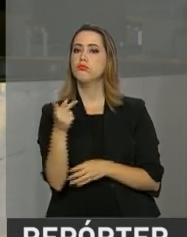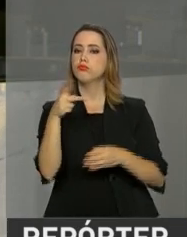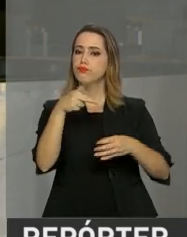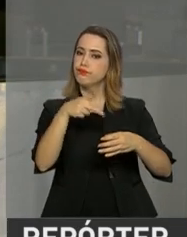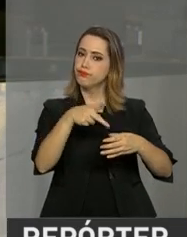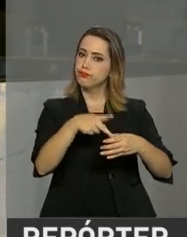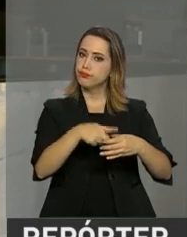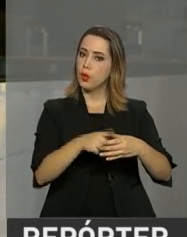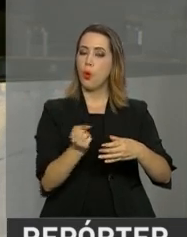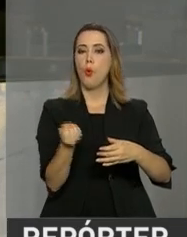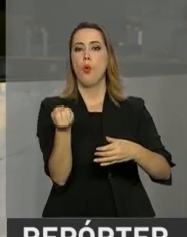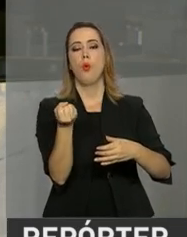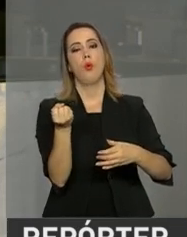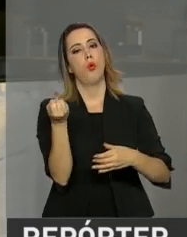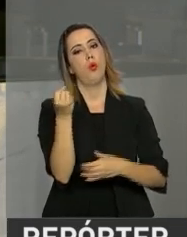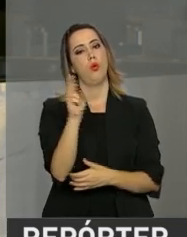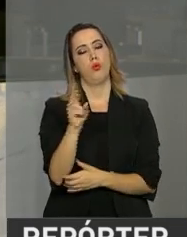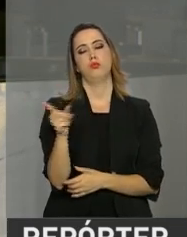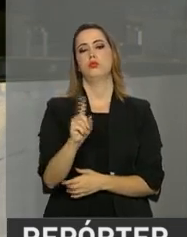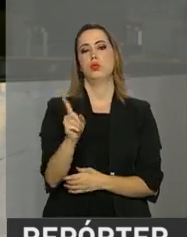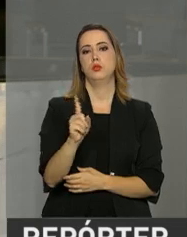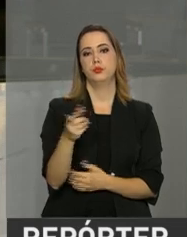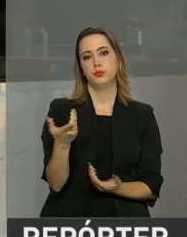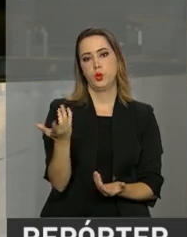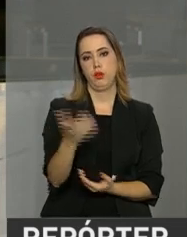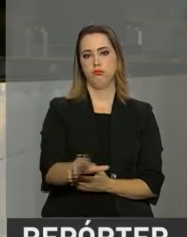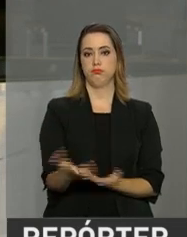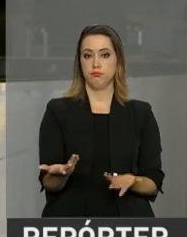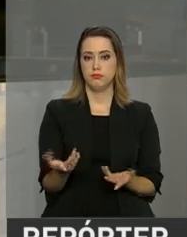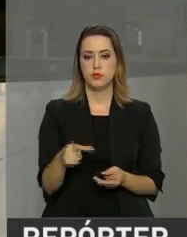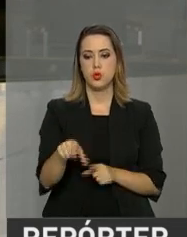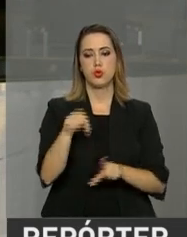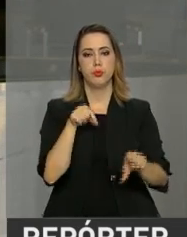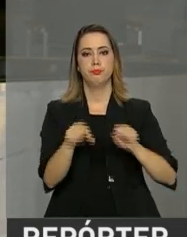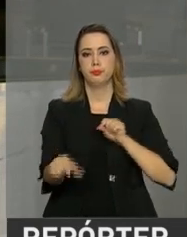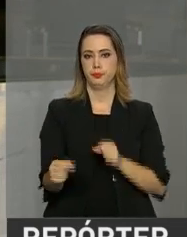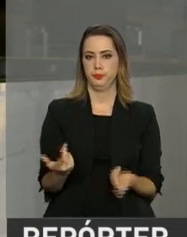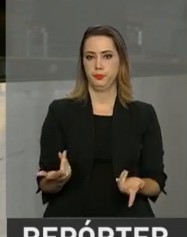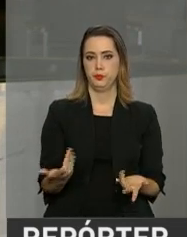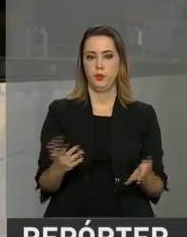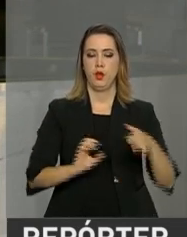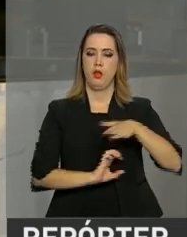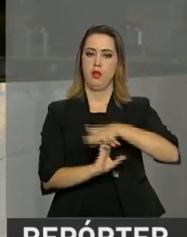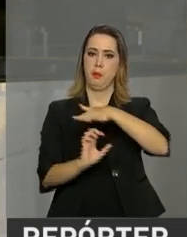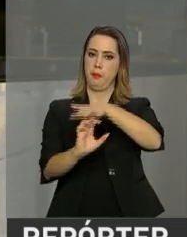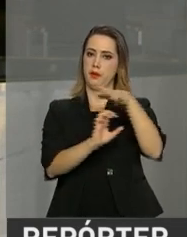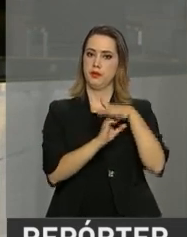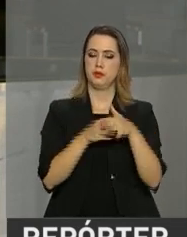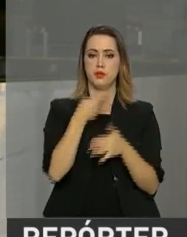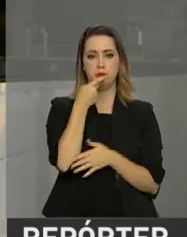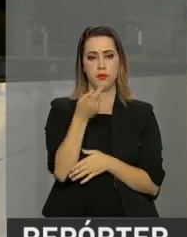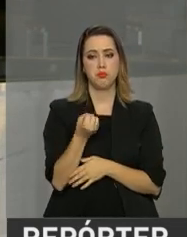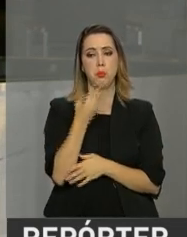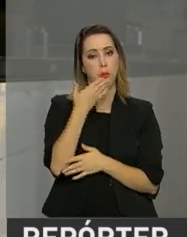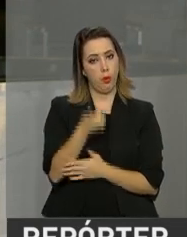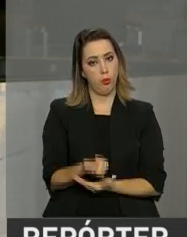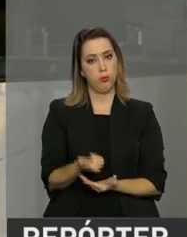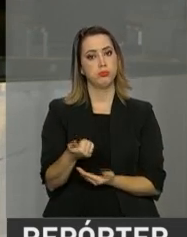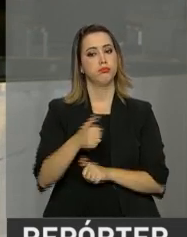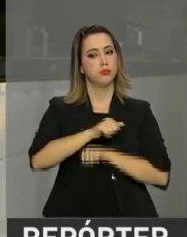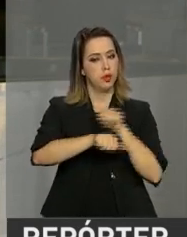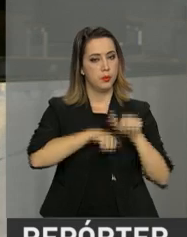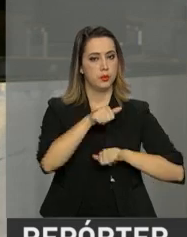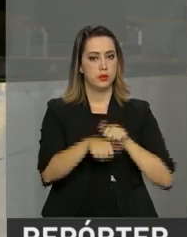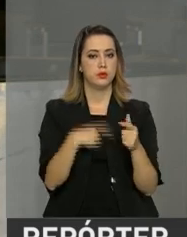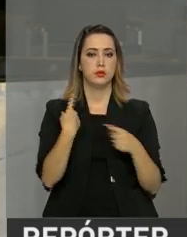Os Novos Campos de petróleo no pral para a direção da companhia e para o governo a mudança é bem-vinda neste momento